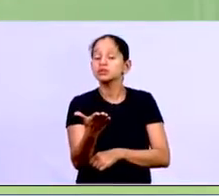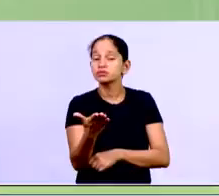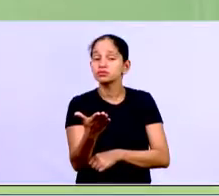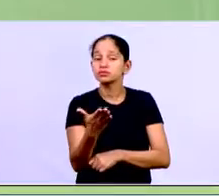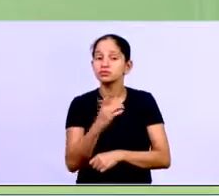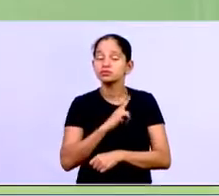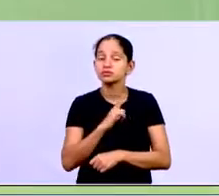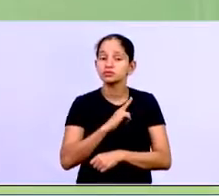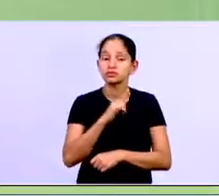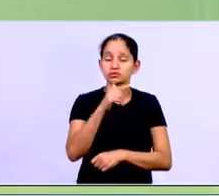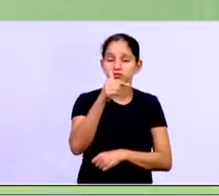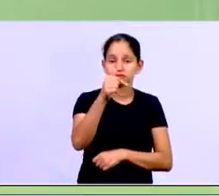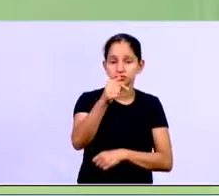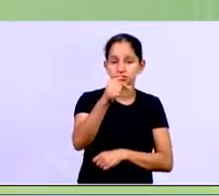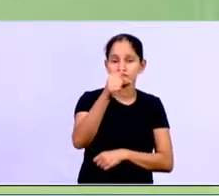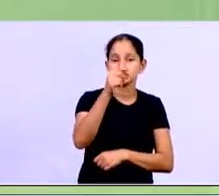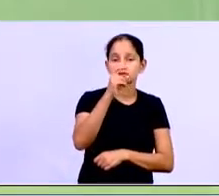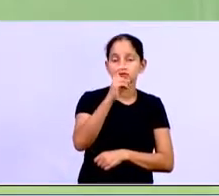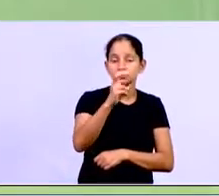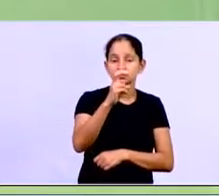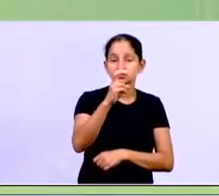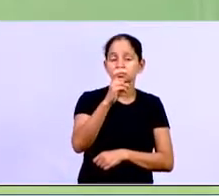Vai dar R$